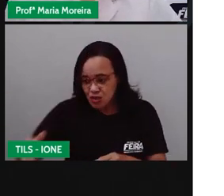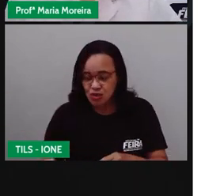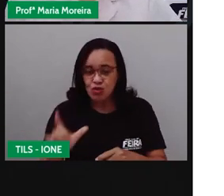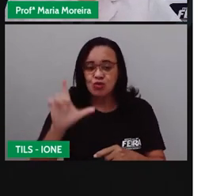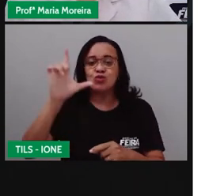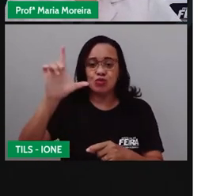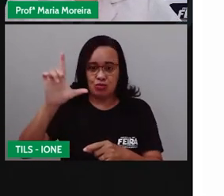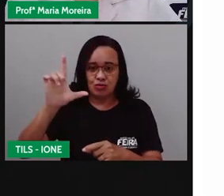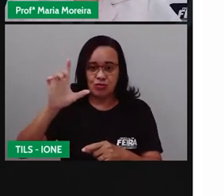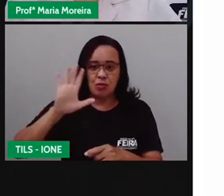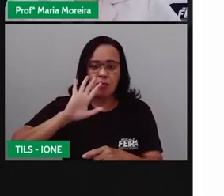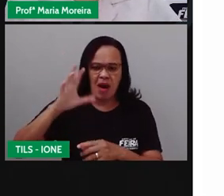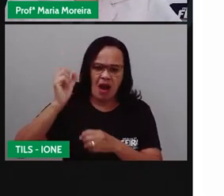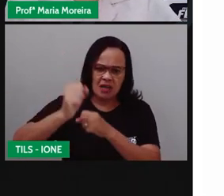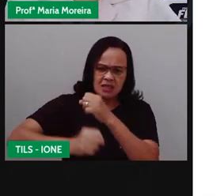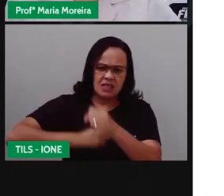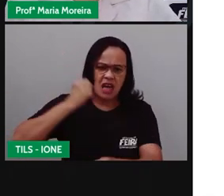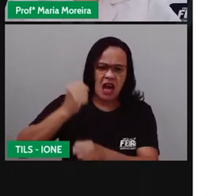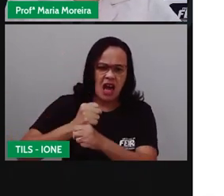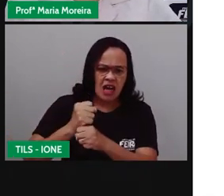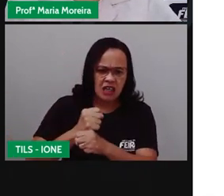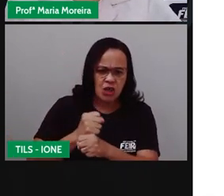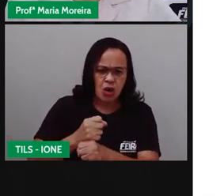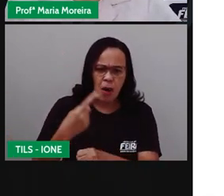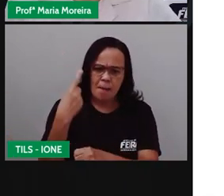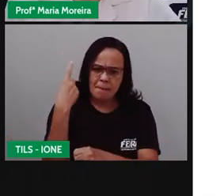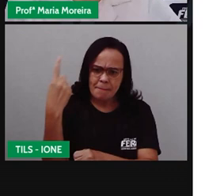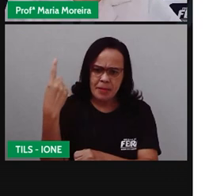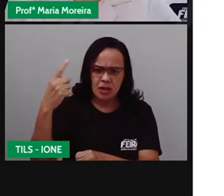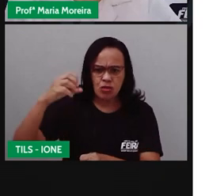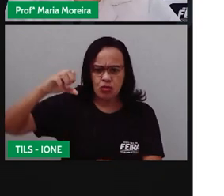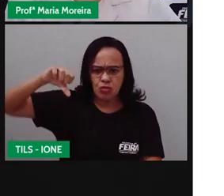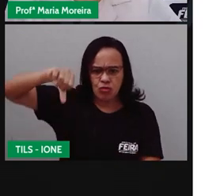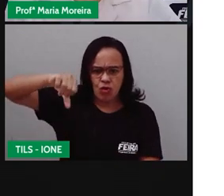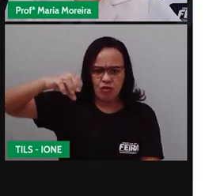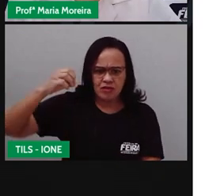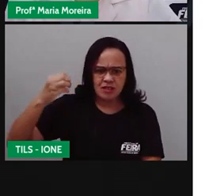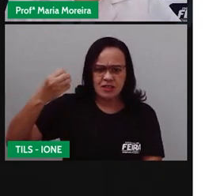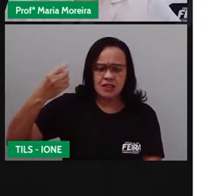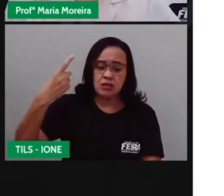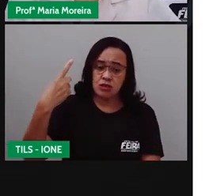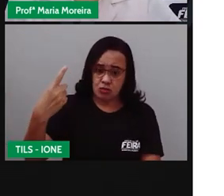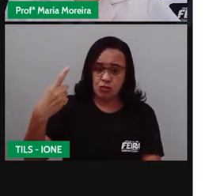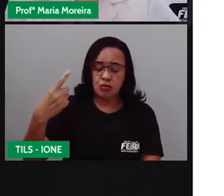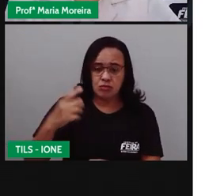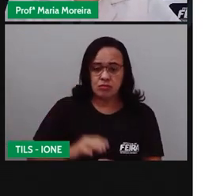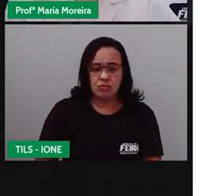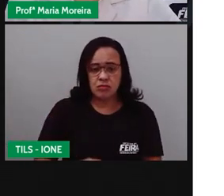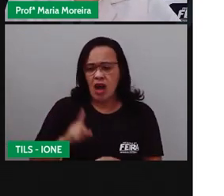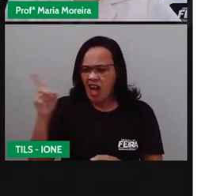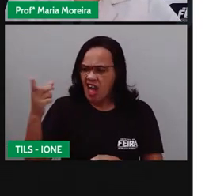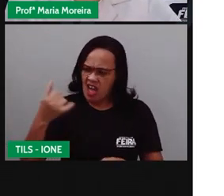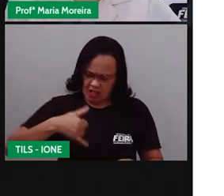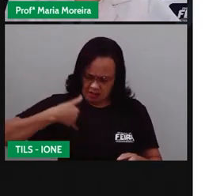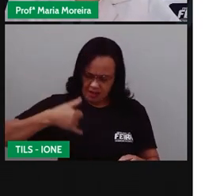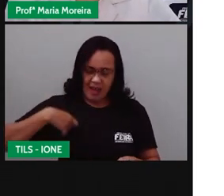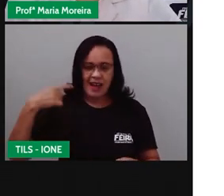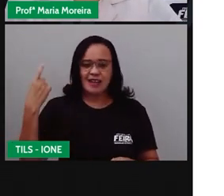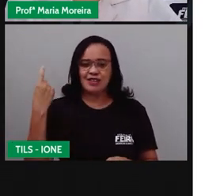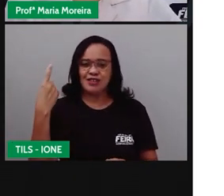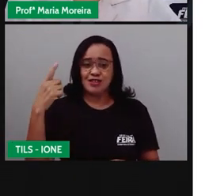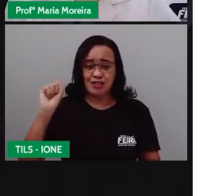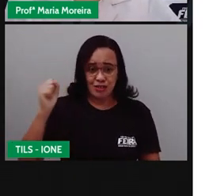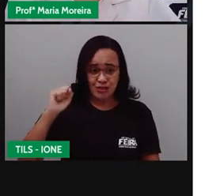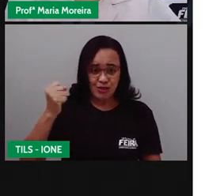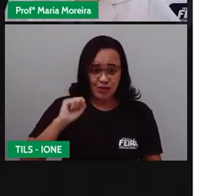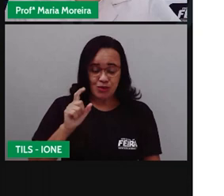de Cabangu, em Minas Gerais, né? Aos 18 anos, chiquetoso que só,